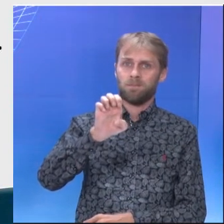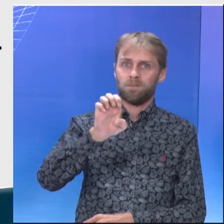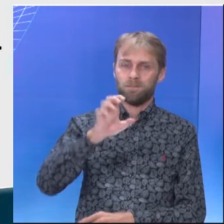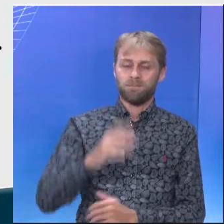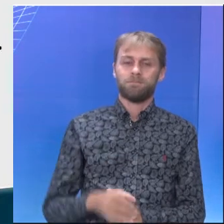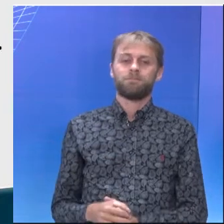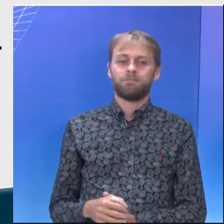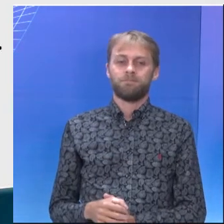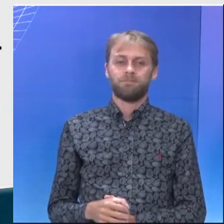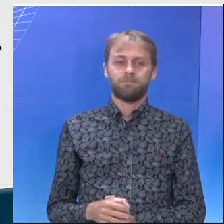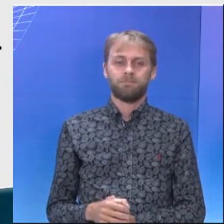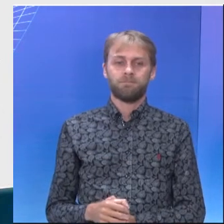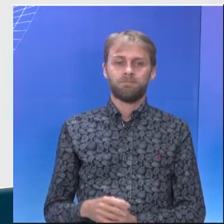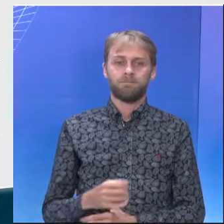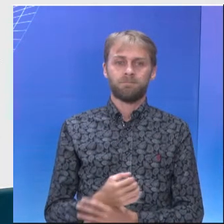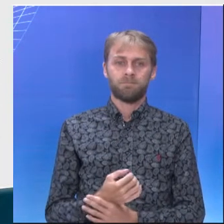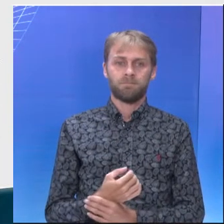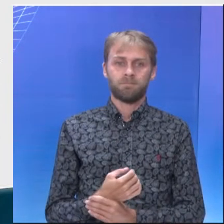faz.